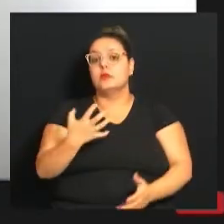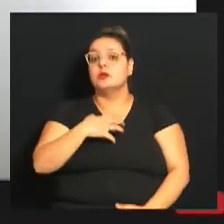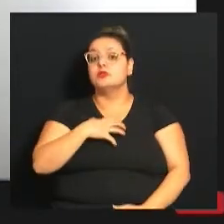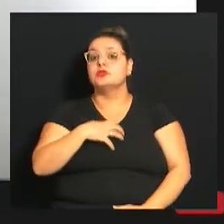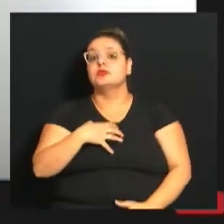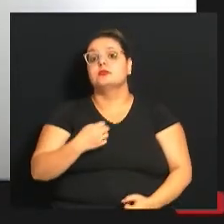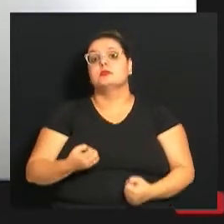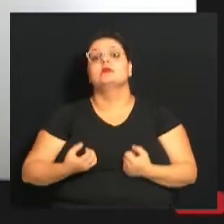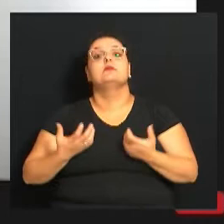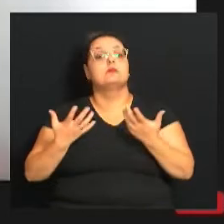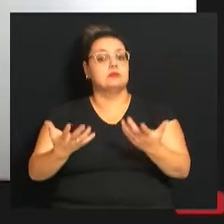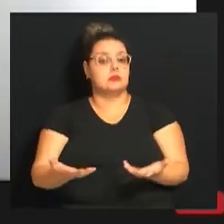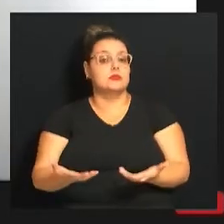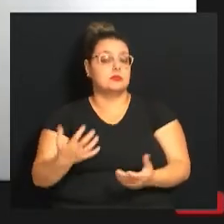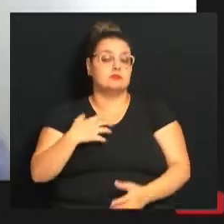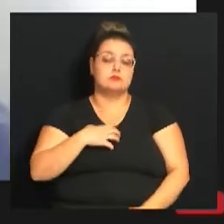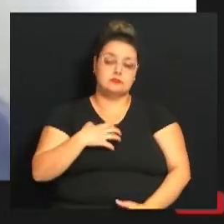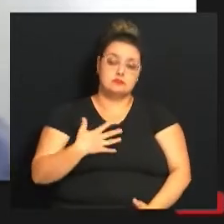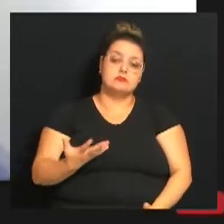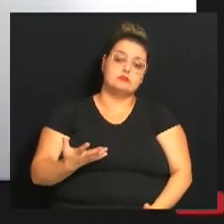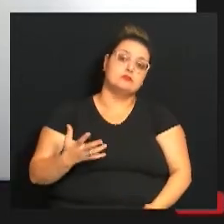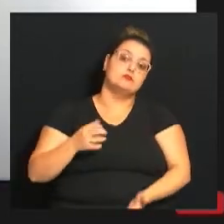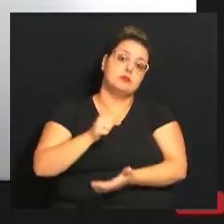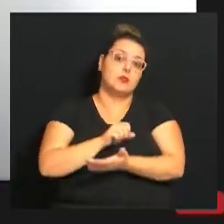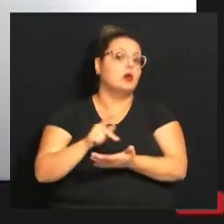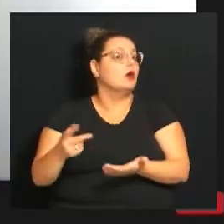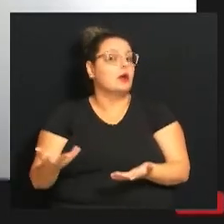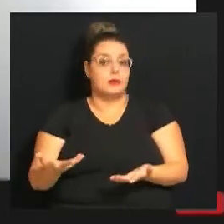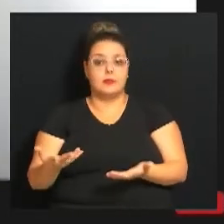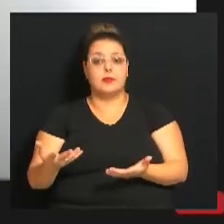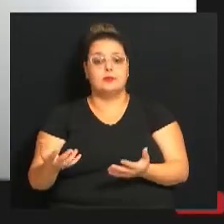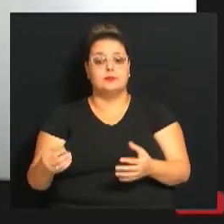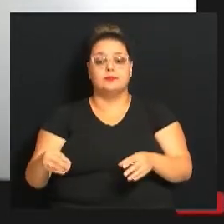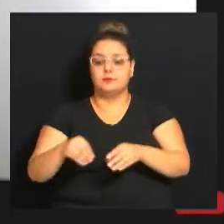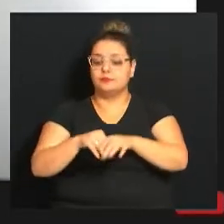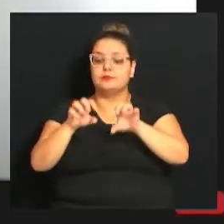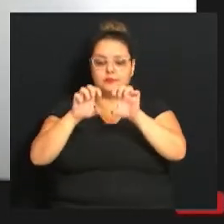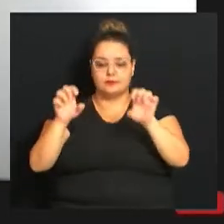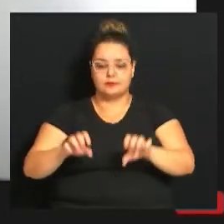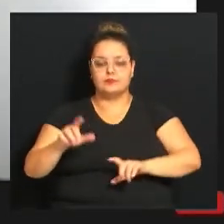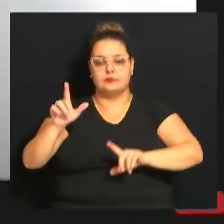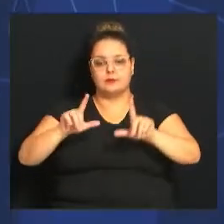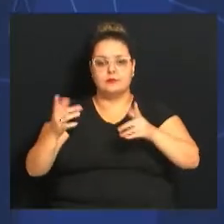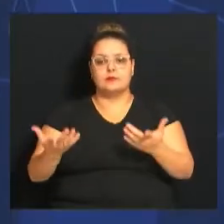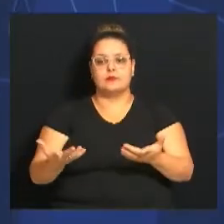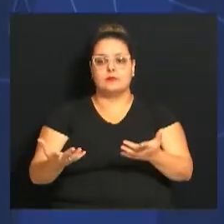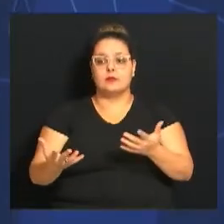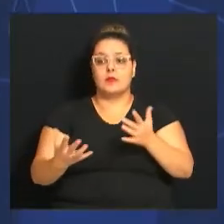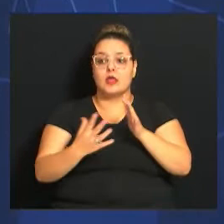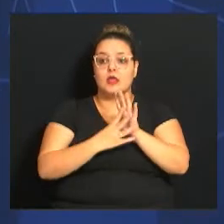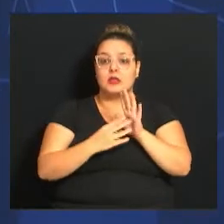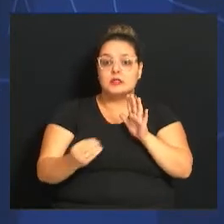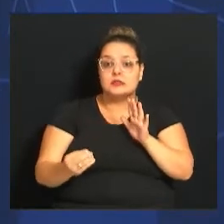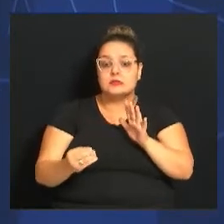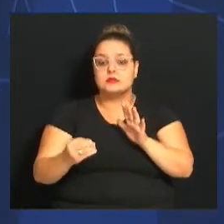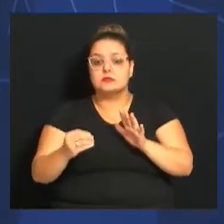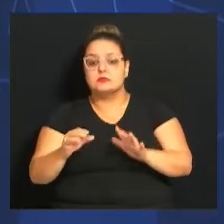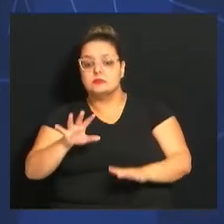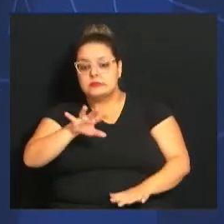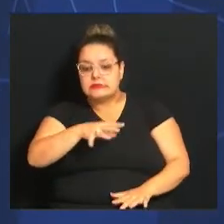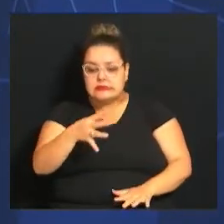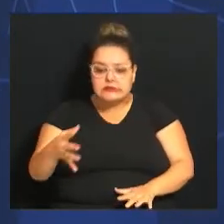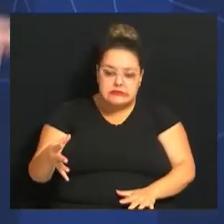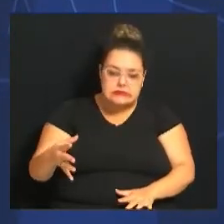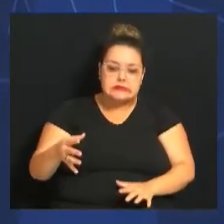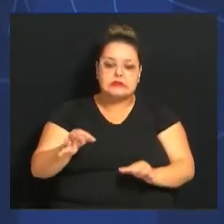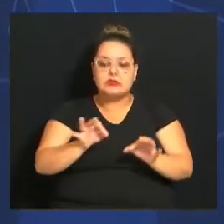apresentar para a gente, diferentes plataformas, mas dentro da estrutura da TV. Então, esse modelo de grade meio que engessado, você